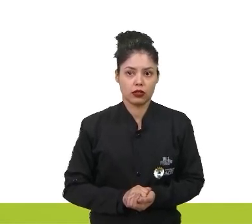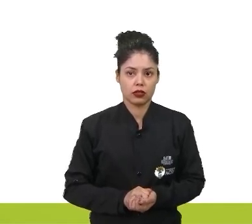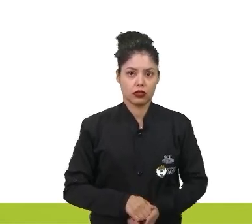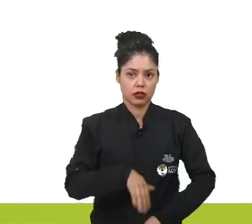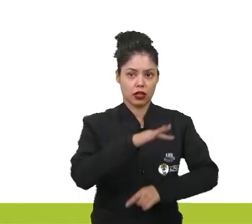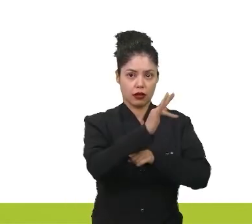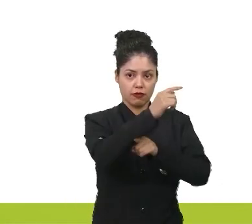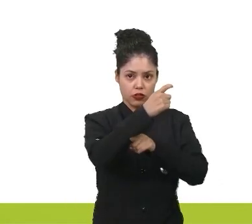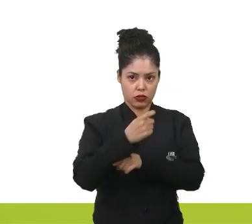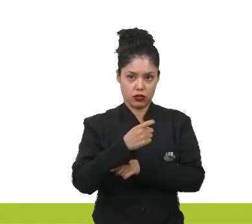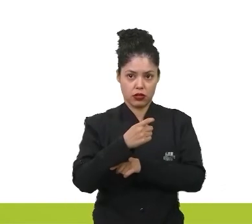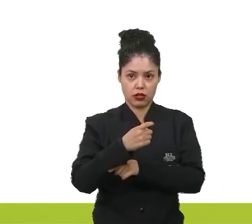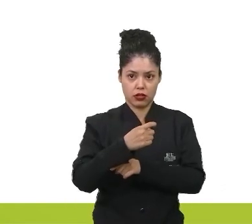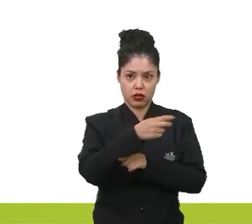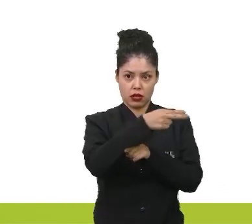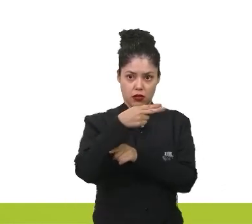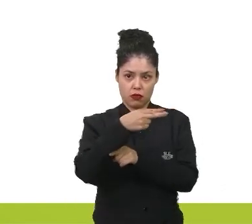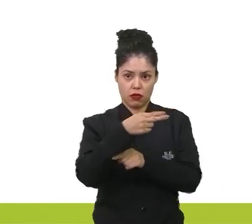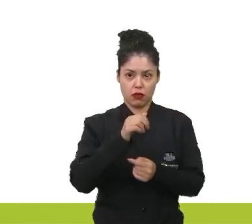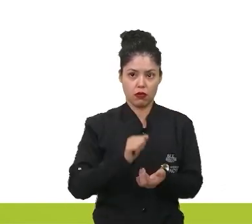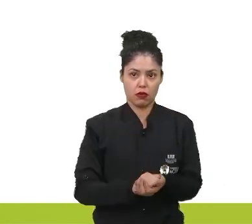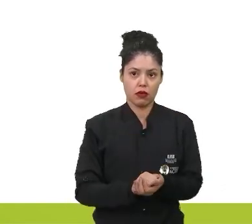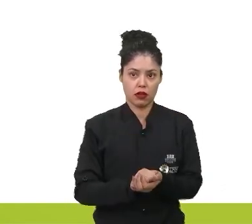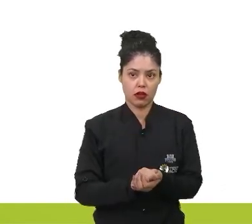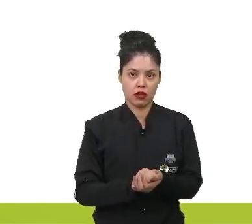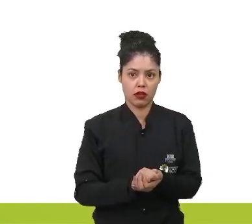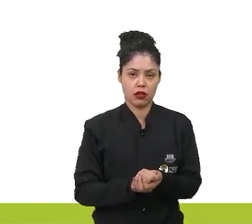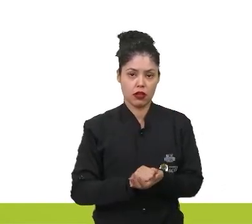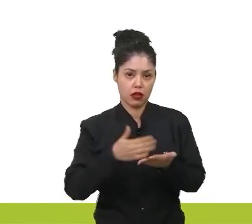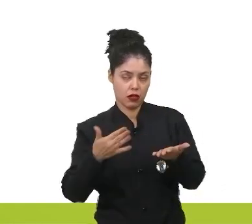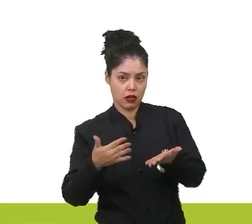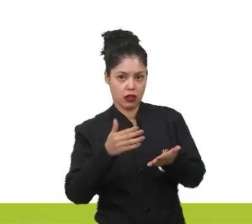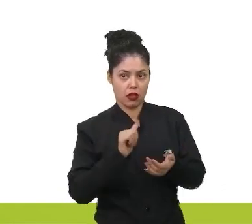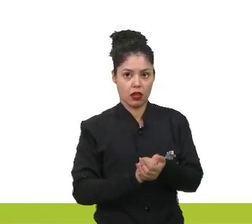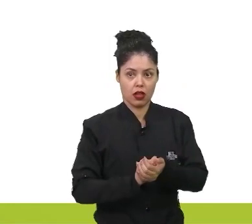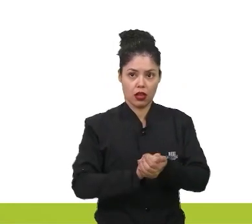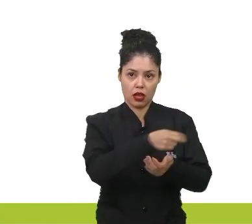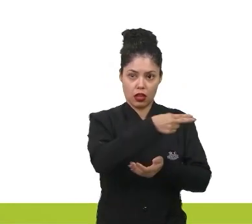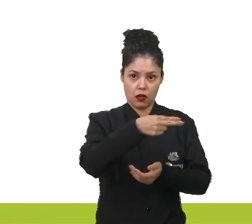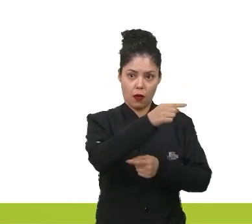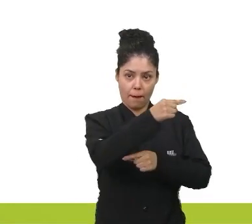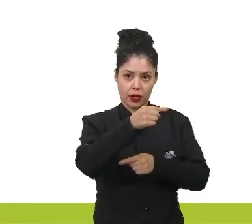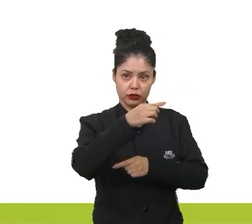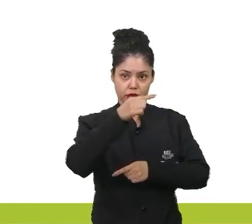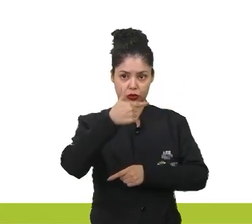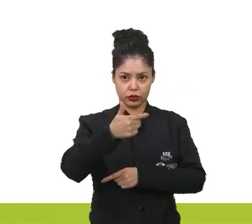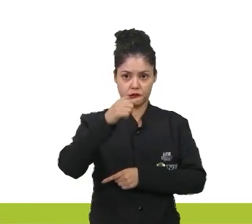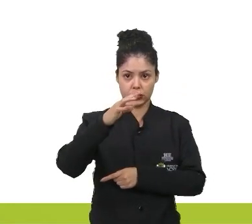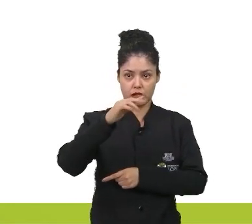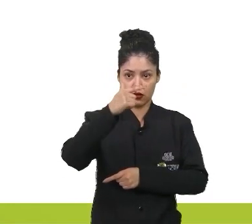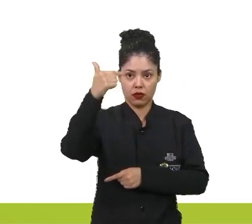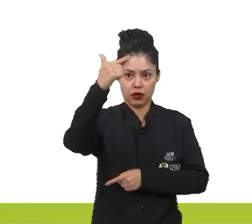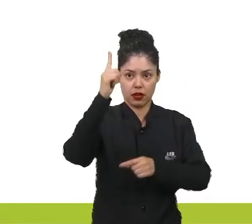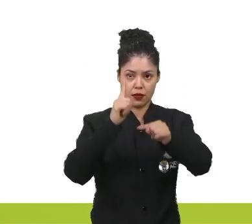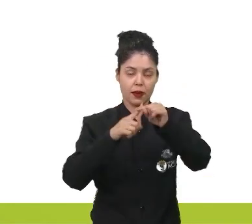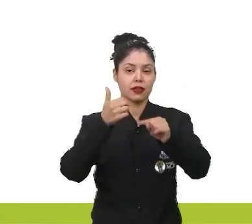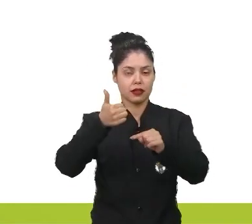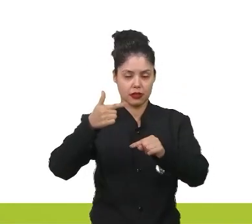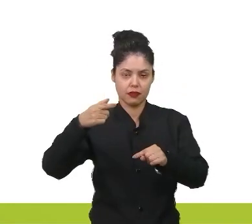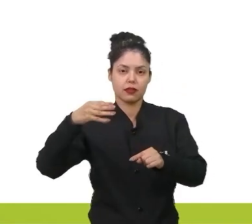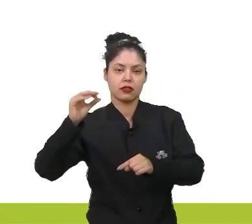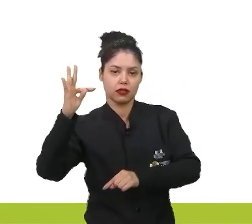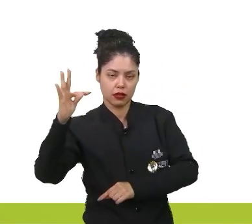f de x, ou f em função do tempo, que é igual a menos 2t ao quadrado mais